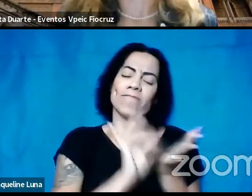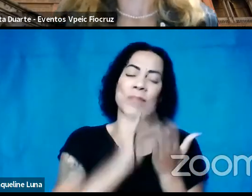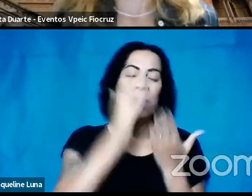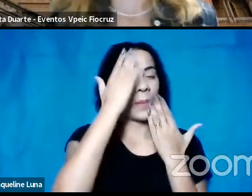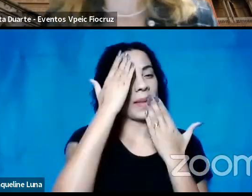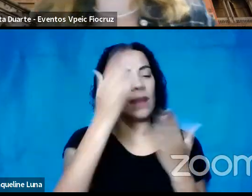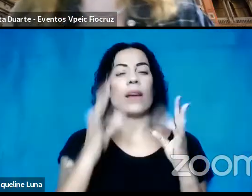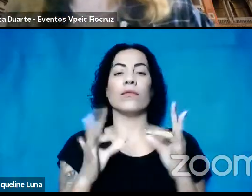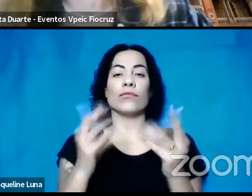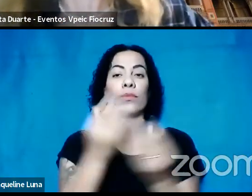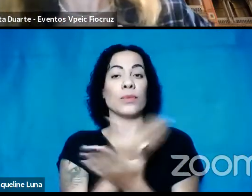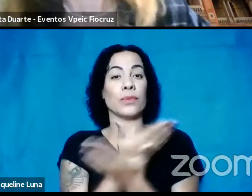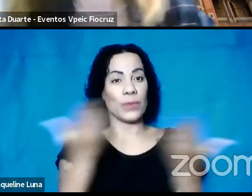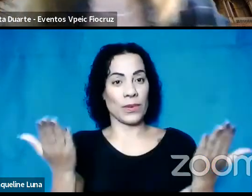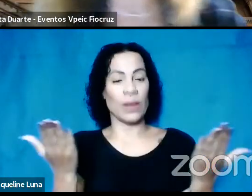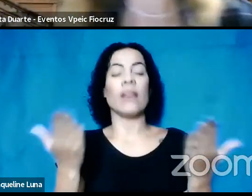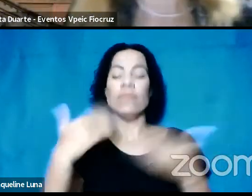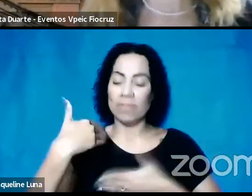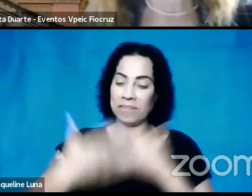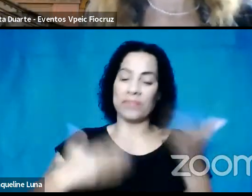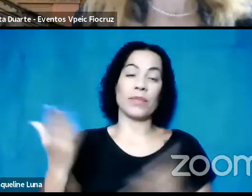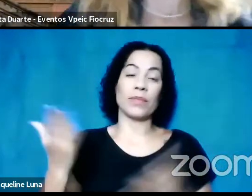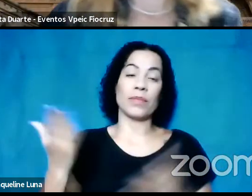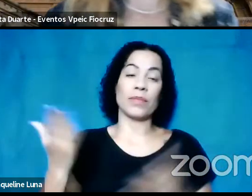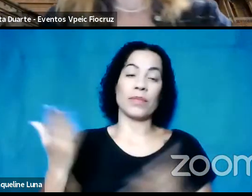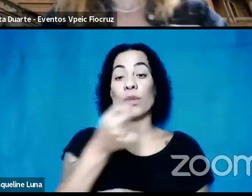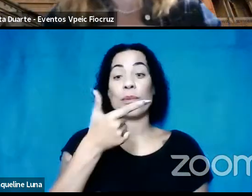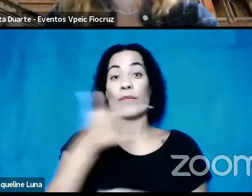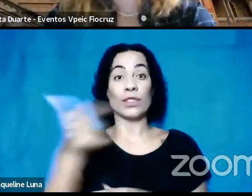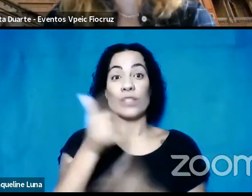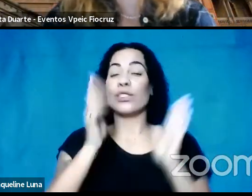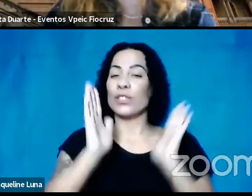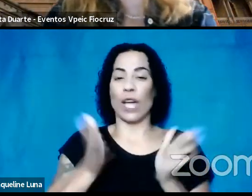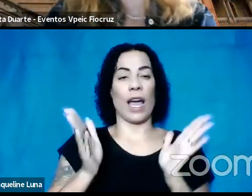vocês. E vamos em frente. 2022 chegou já.